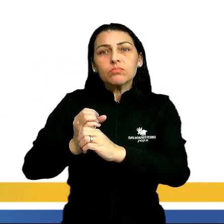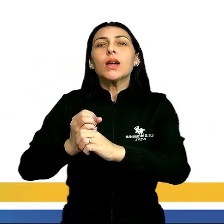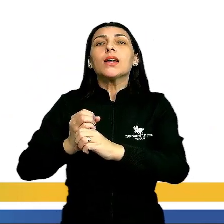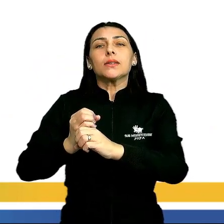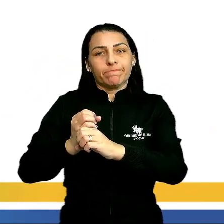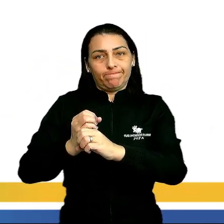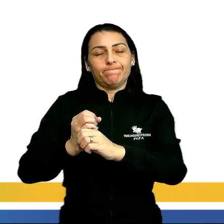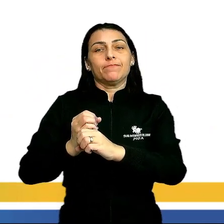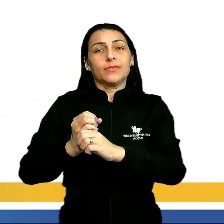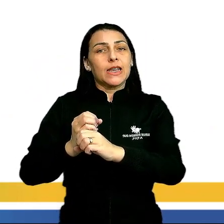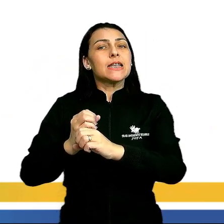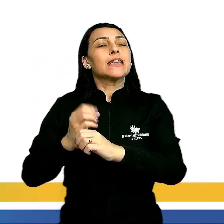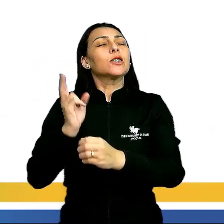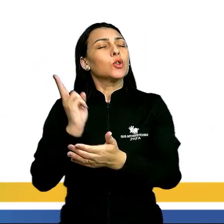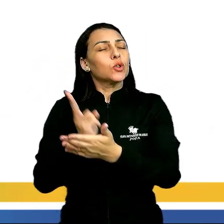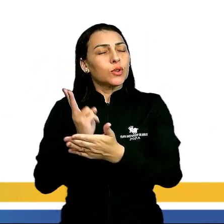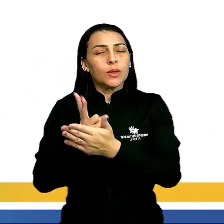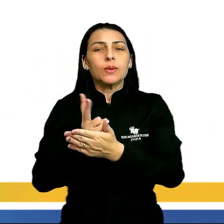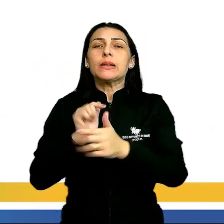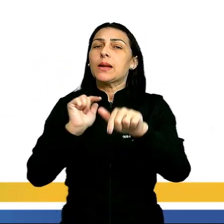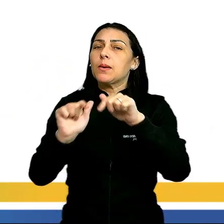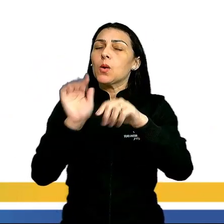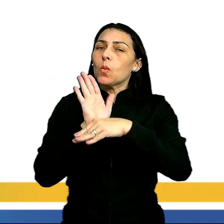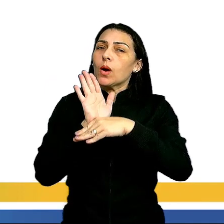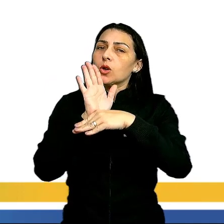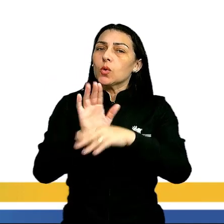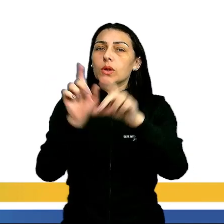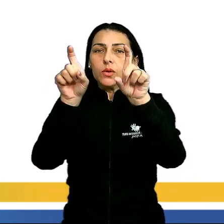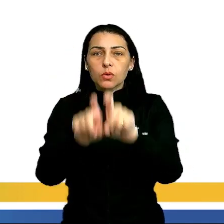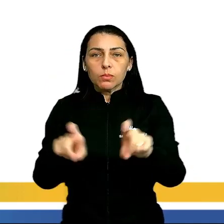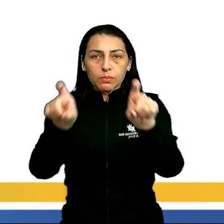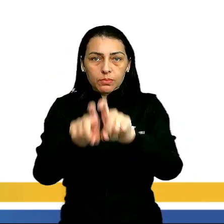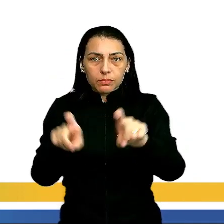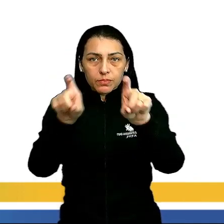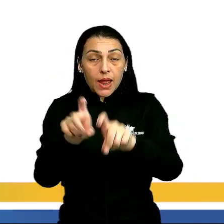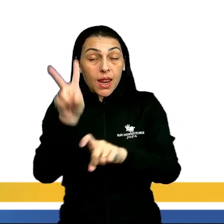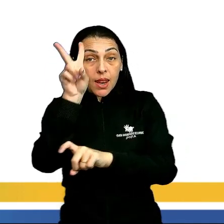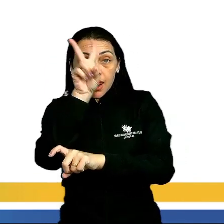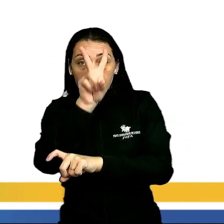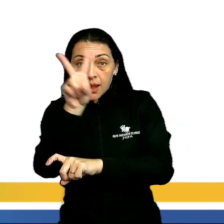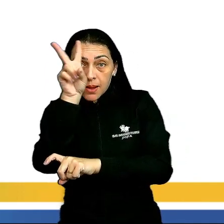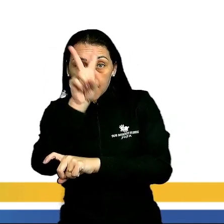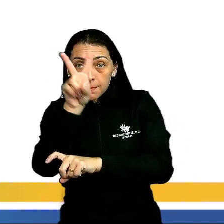diante de si. Todos trabalham com o auxílio de computadores.